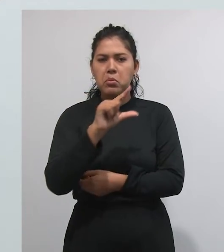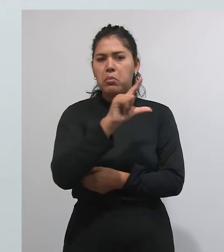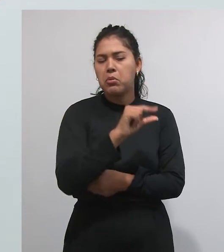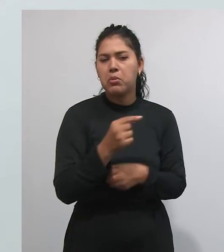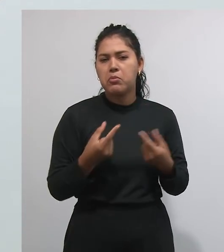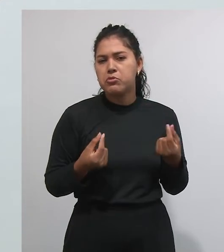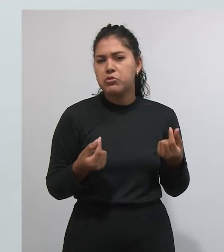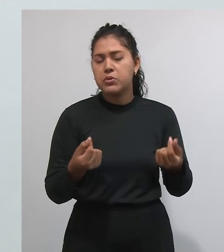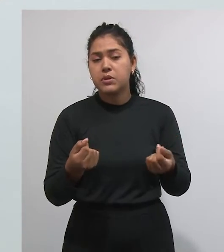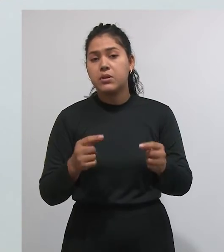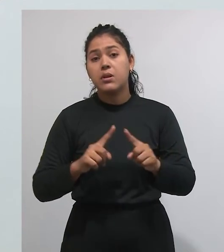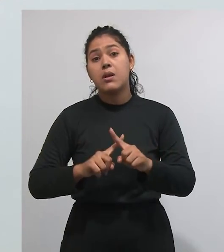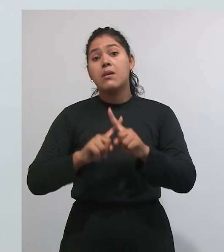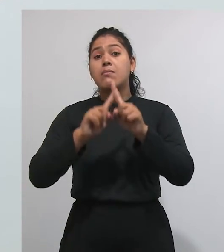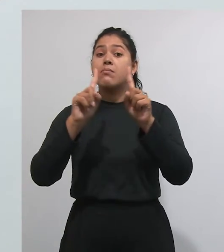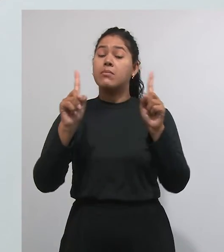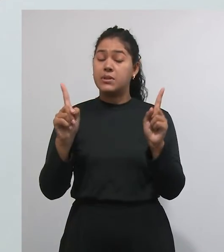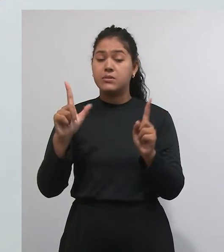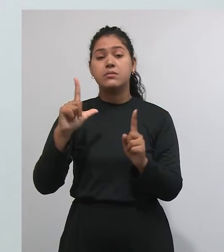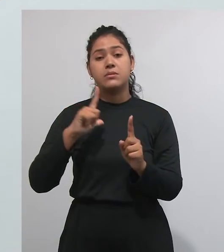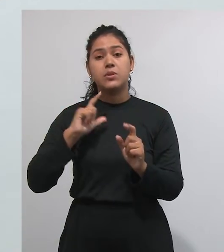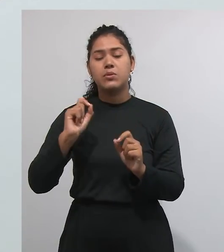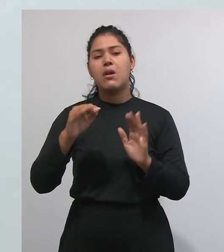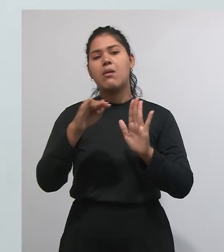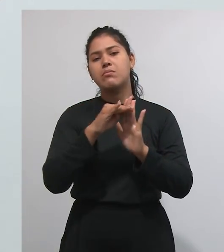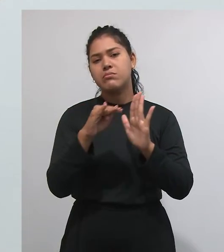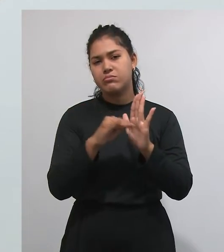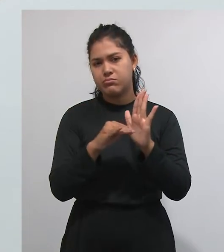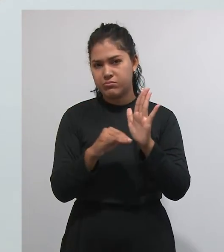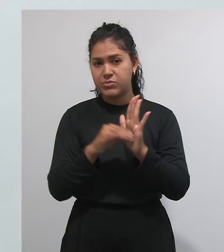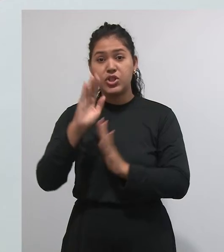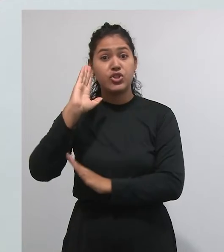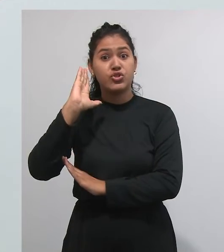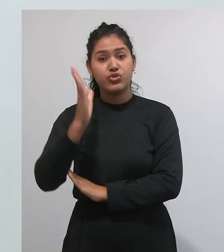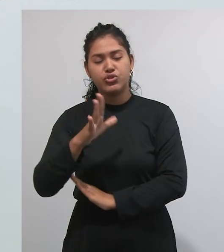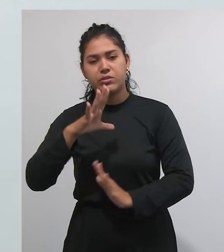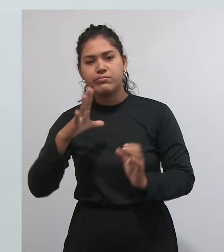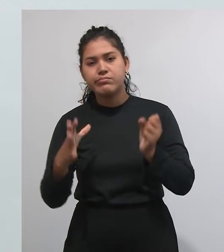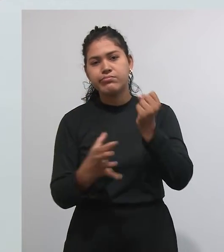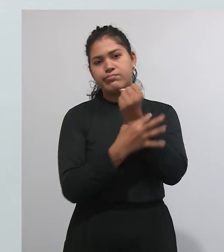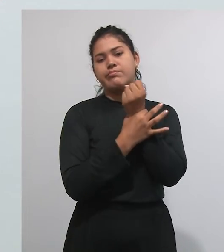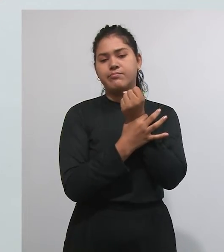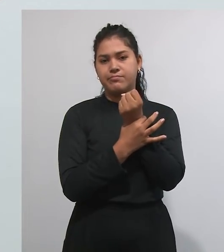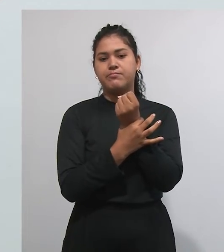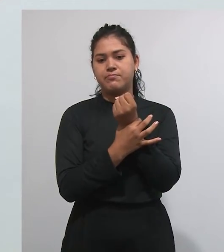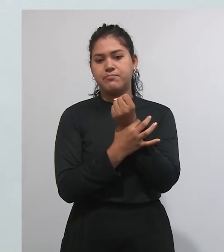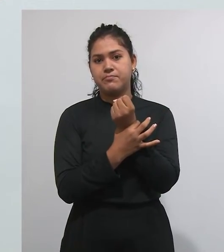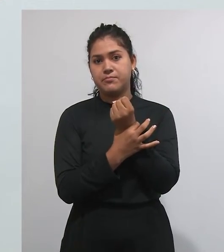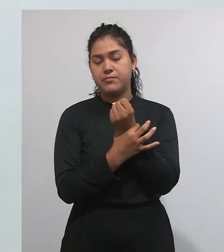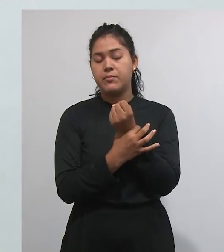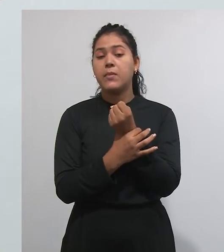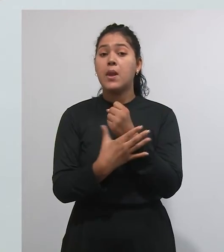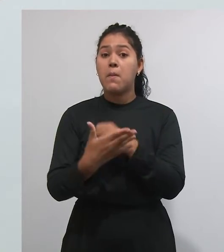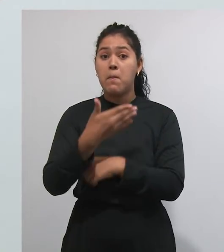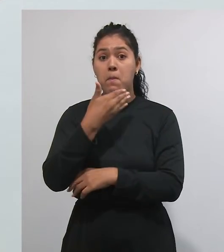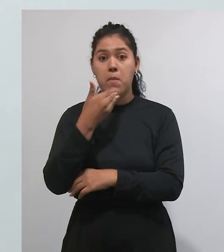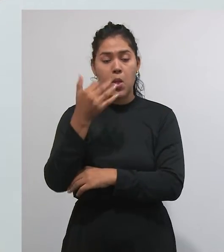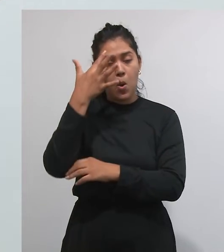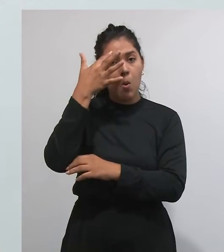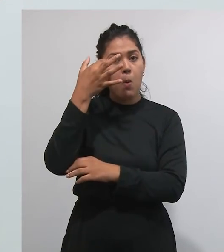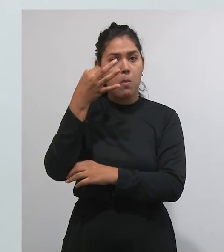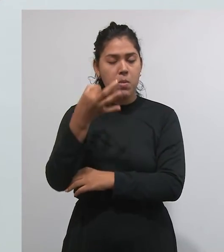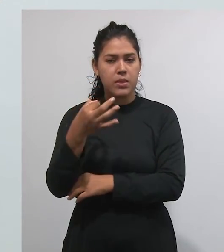da LDB, mas que tem normatizações com suas especificidades. E para fazer a compreensão